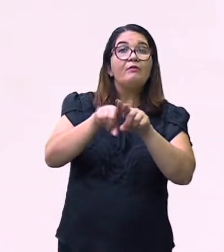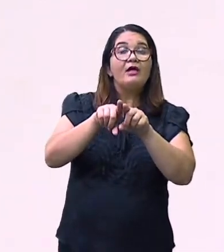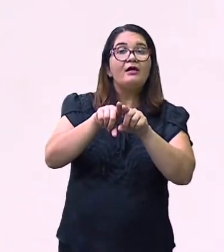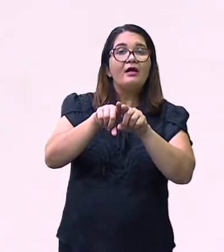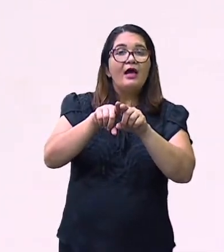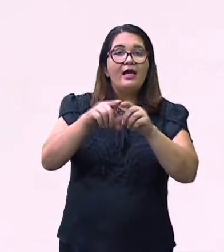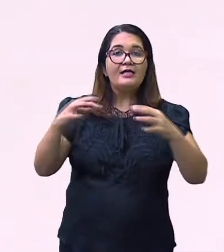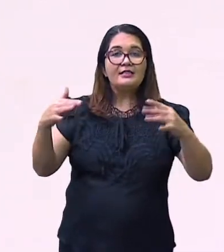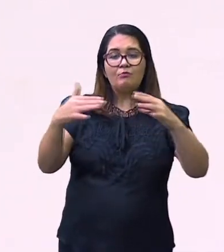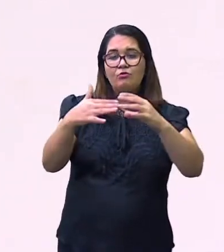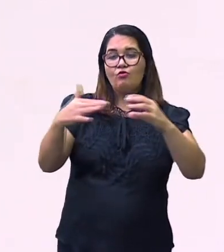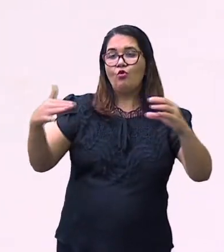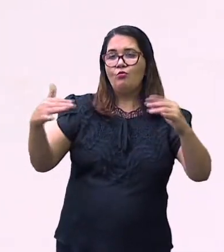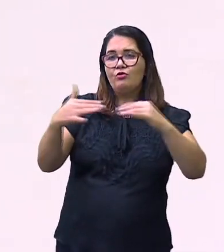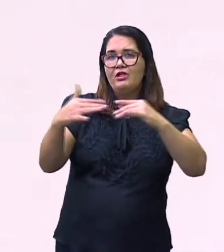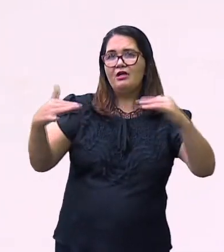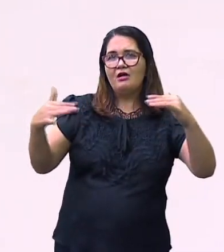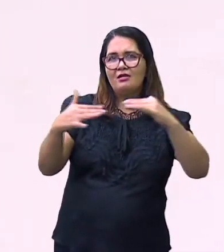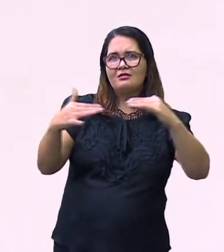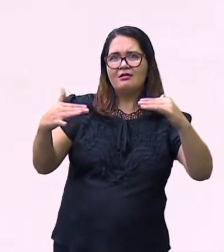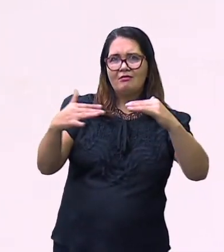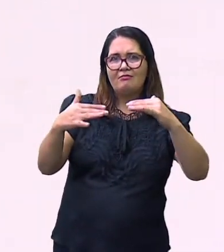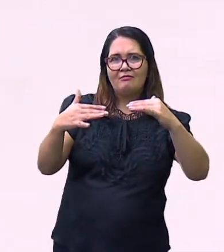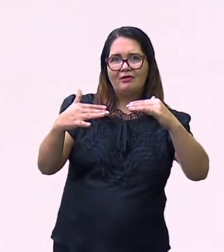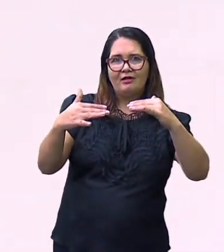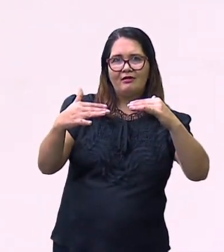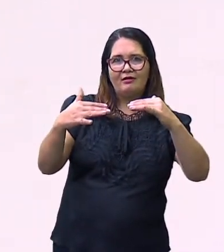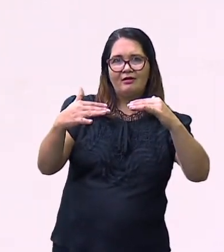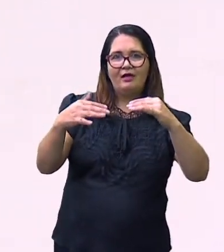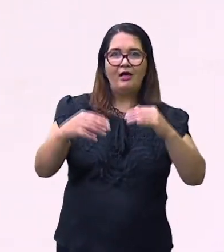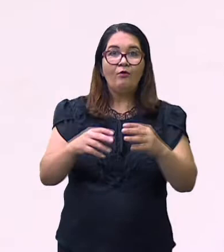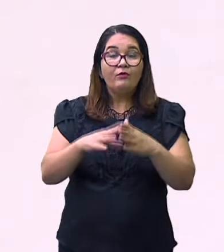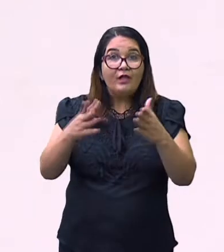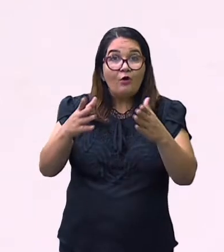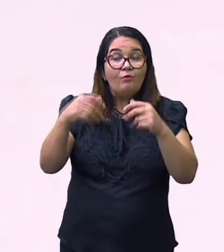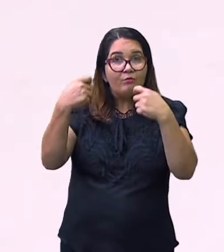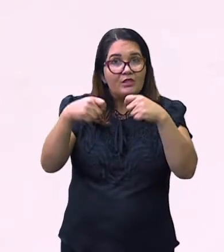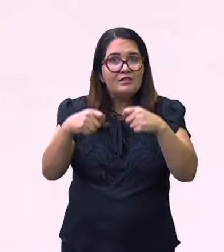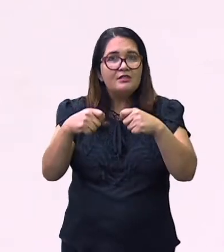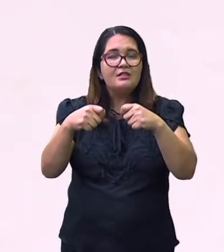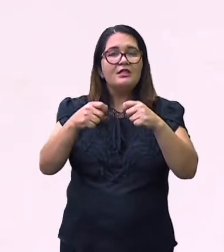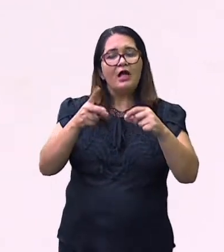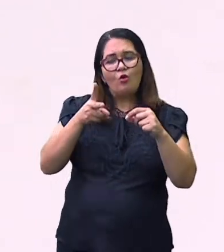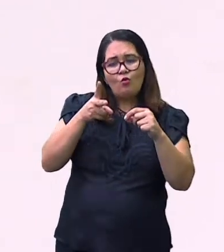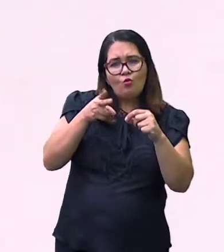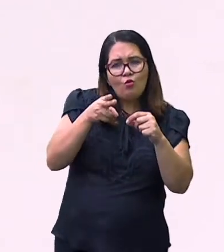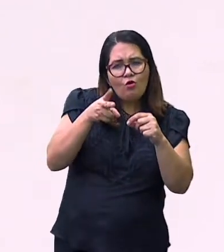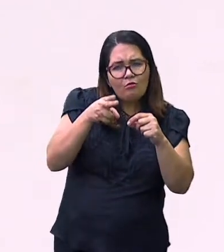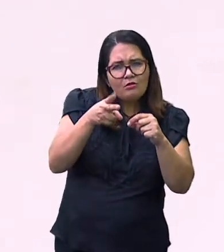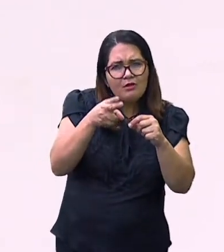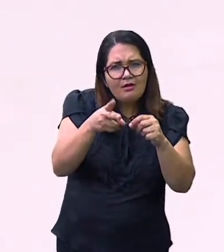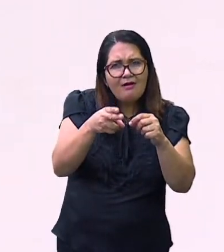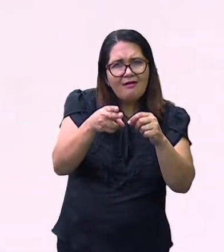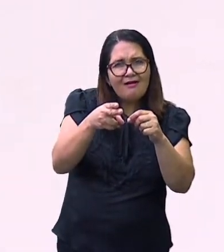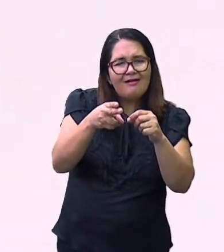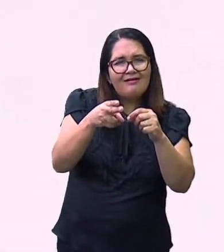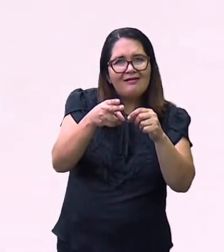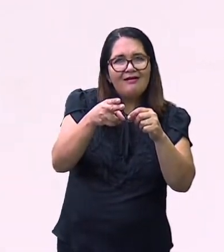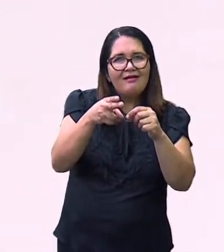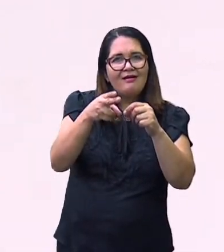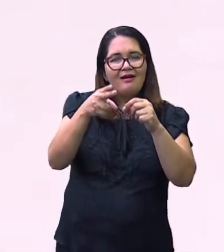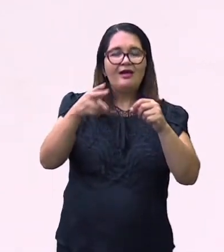a gente vai usar a tesoura para fazer esses espaços, que são os poros, né?